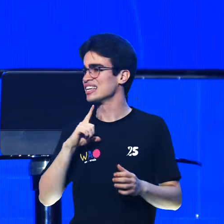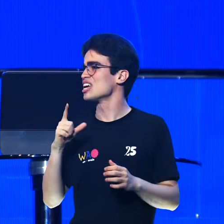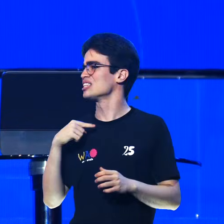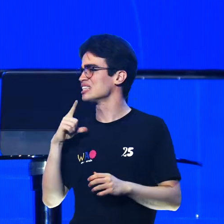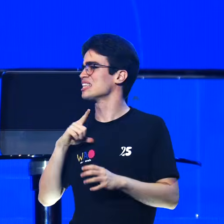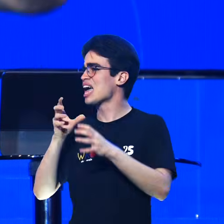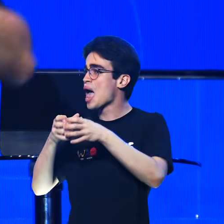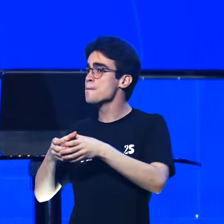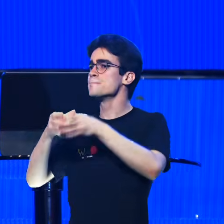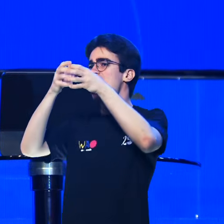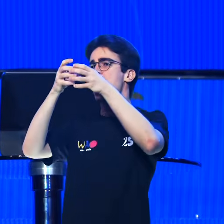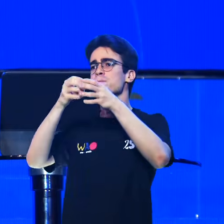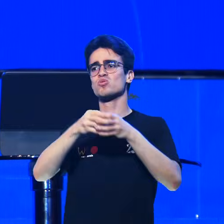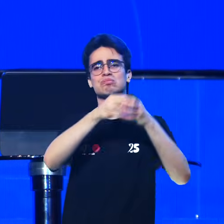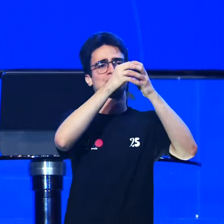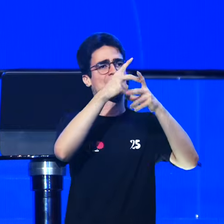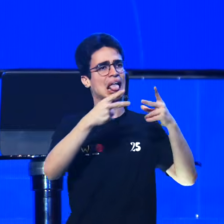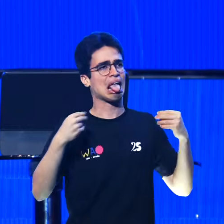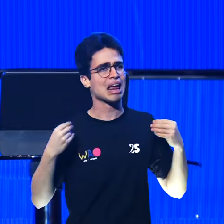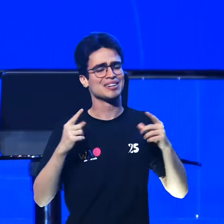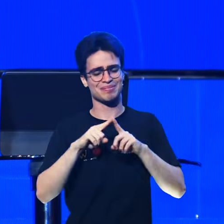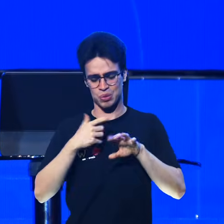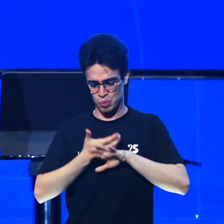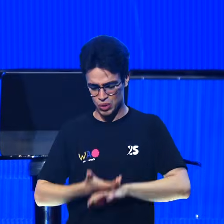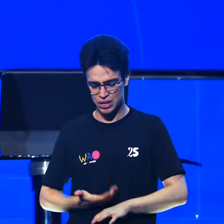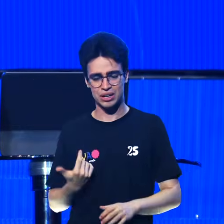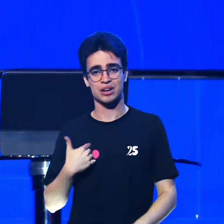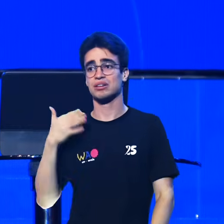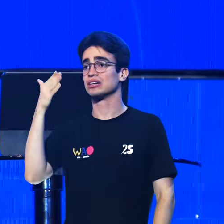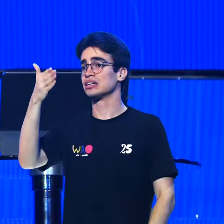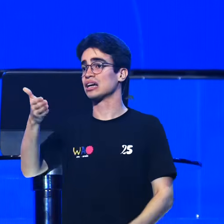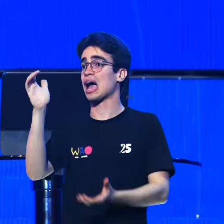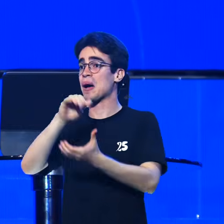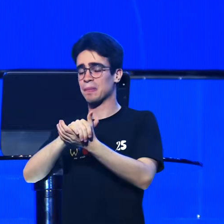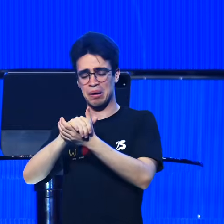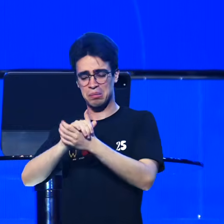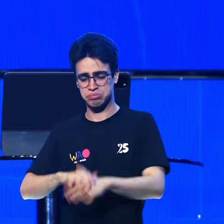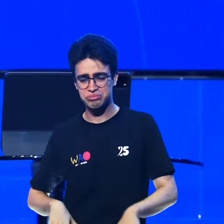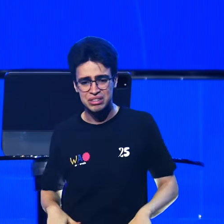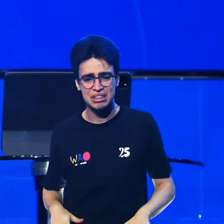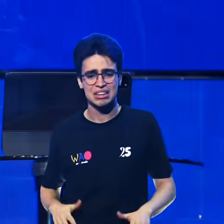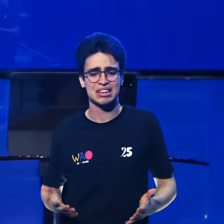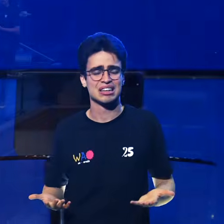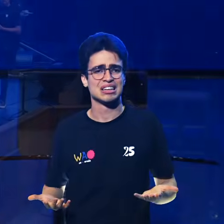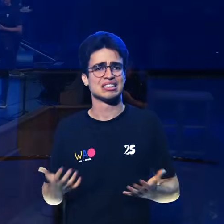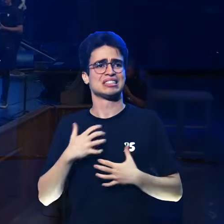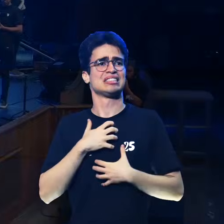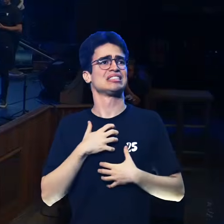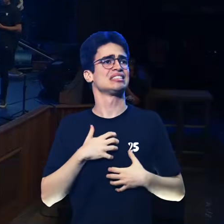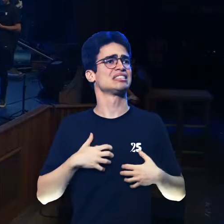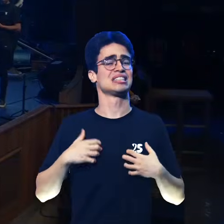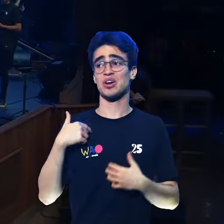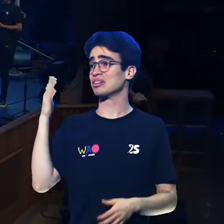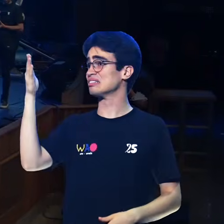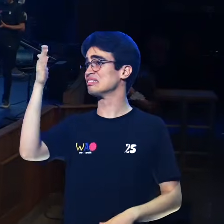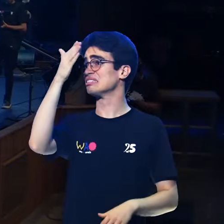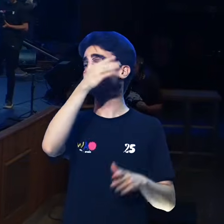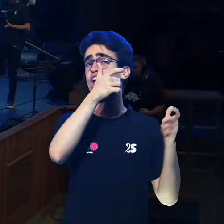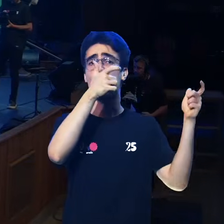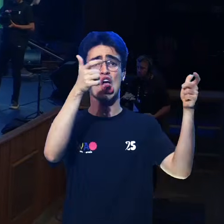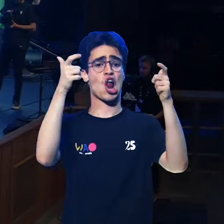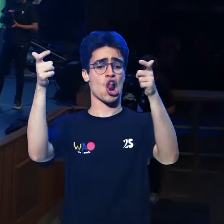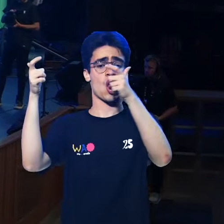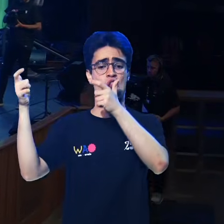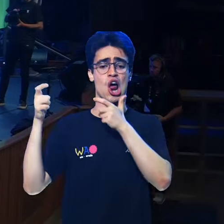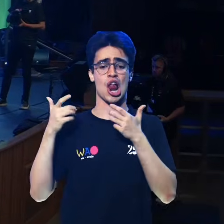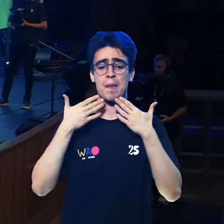prêmios, mas tinha um vazio. Eu estava num casamento que foi quebrado. Eu estava nos melhores lugares, viajando os melhores,